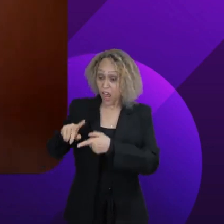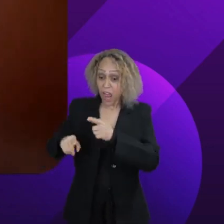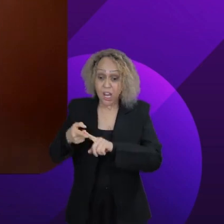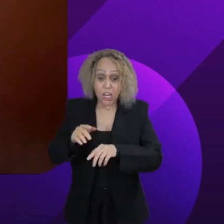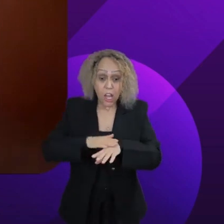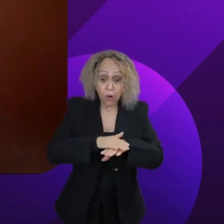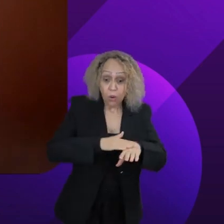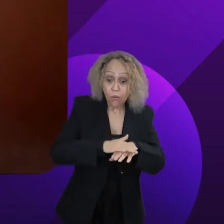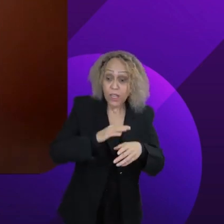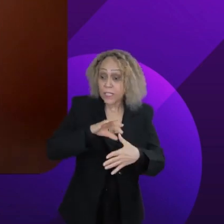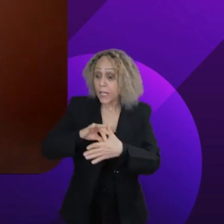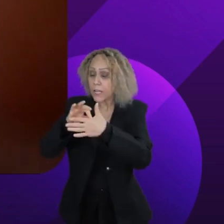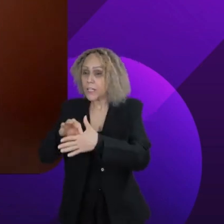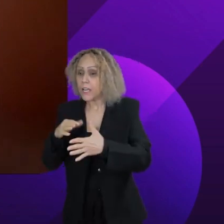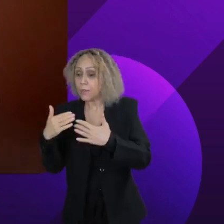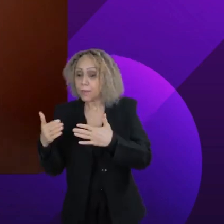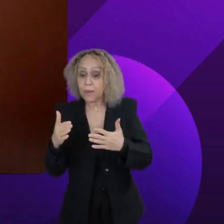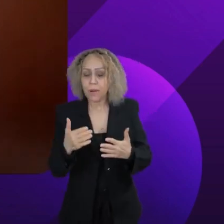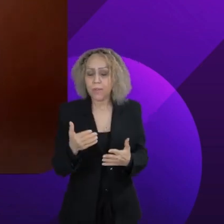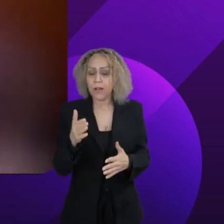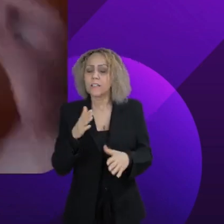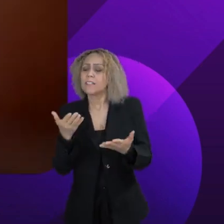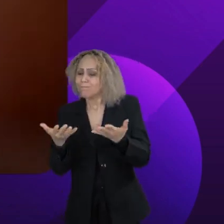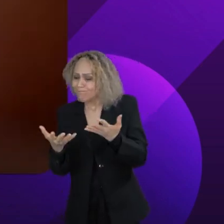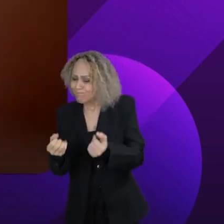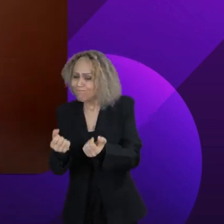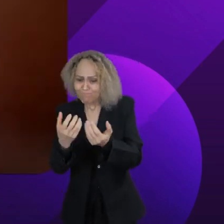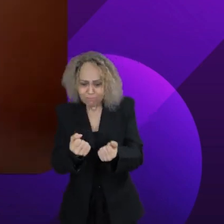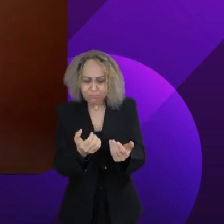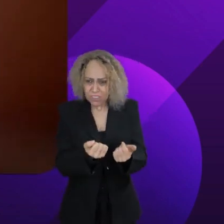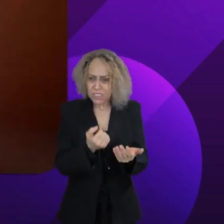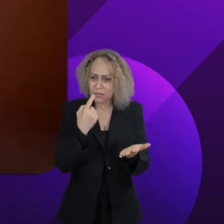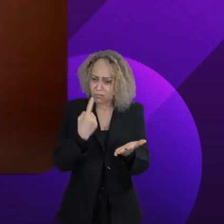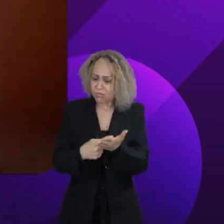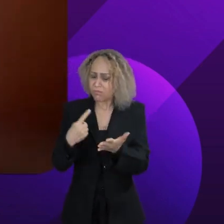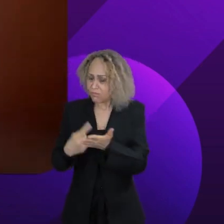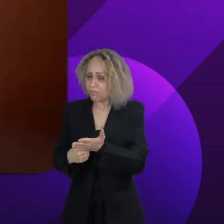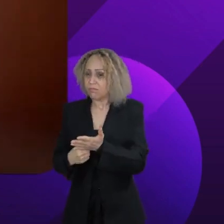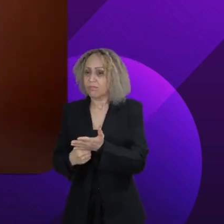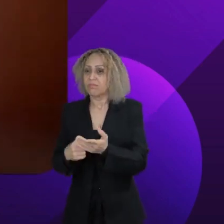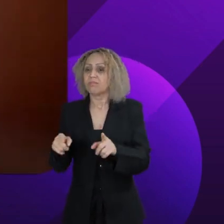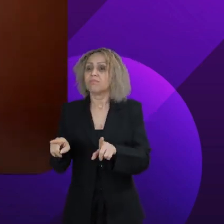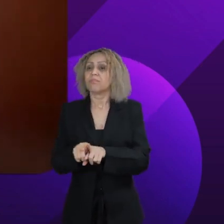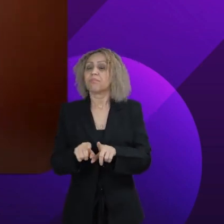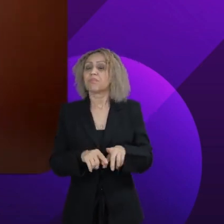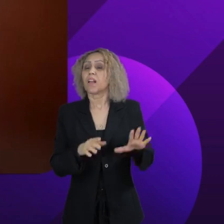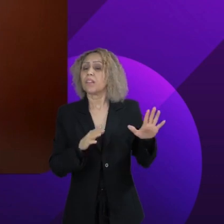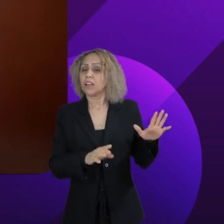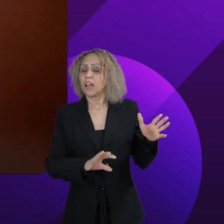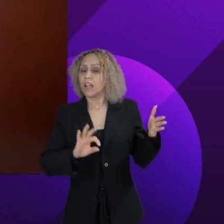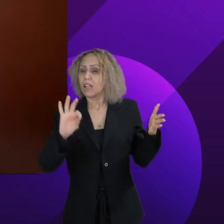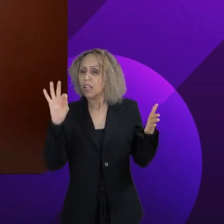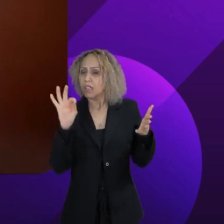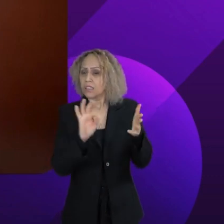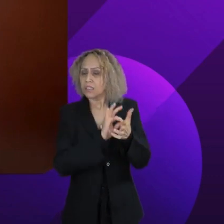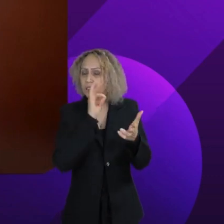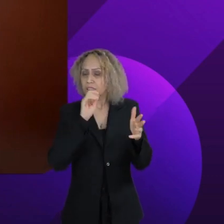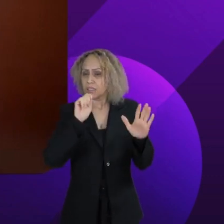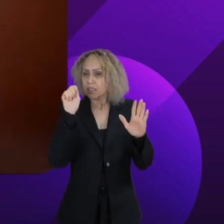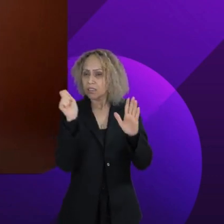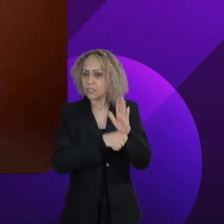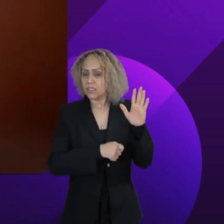liderando, conversando e convencendo, até na sanção do presidente Lula, o fato da gente ter uma